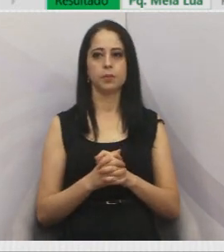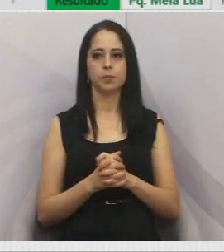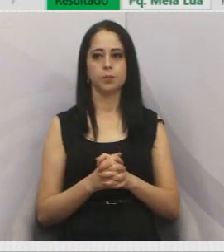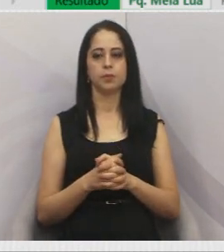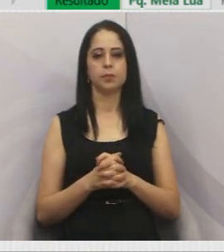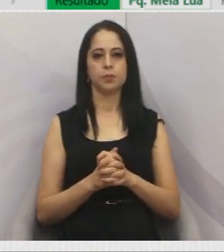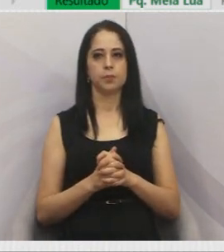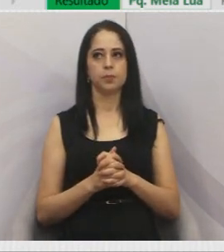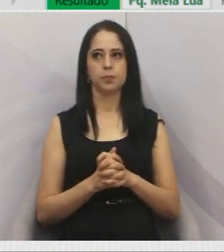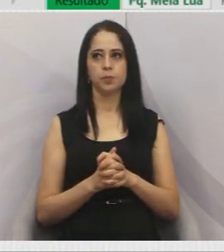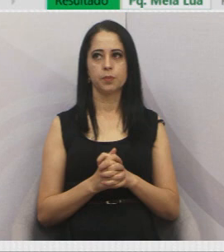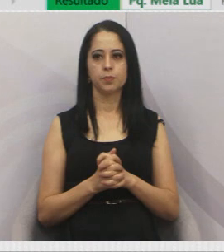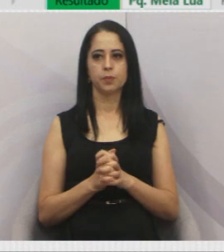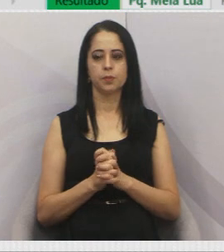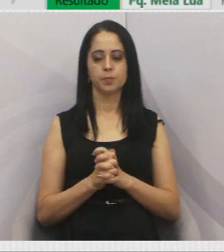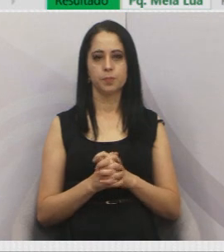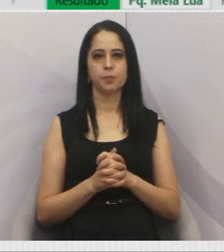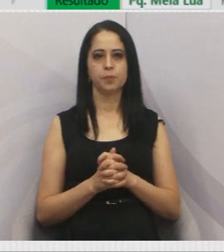Próximo voto.